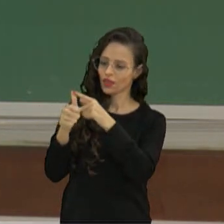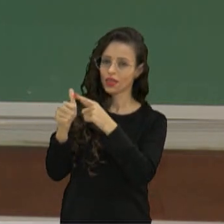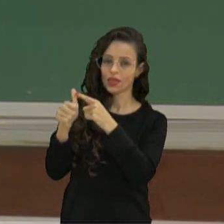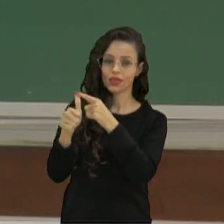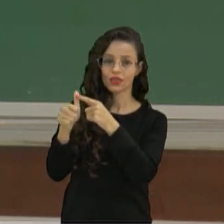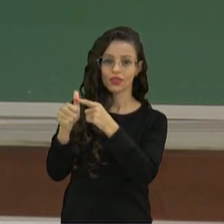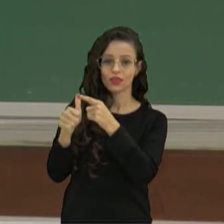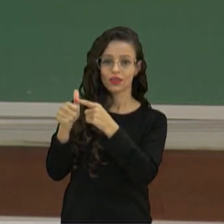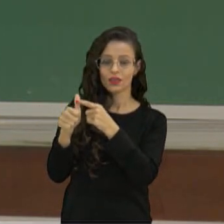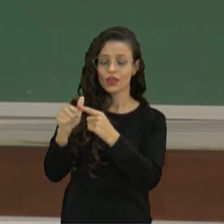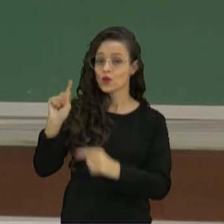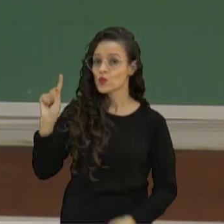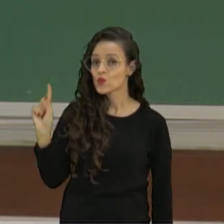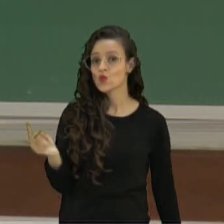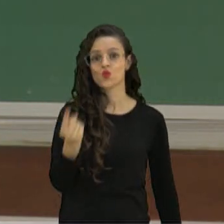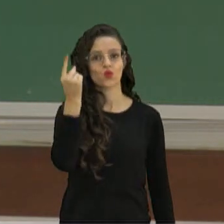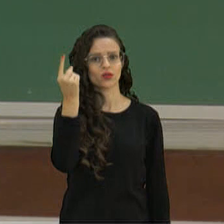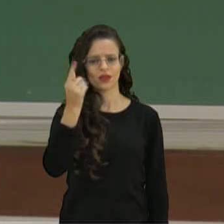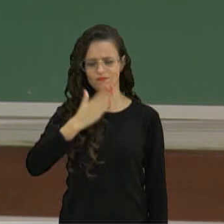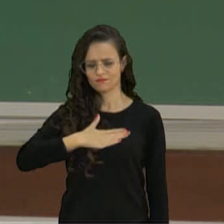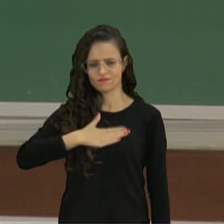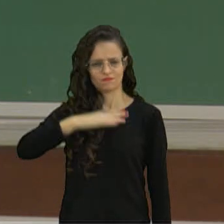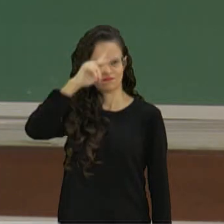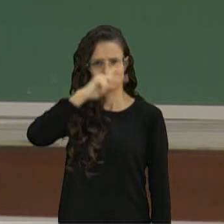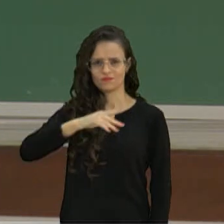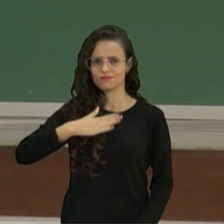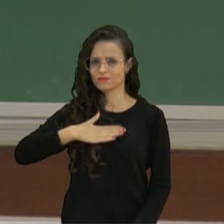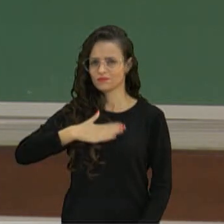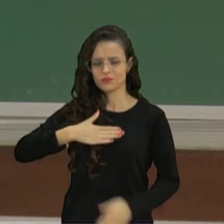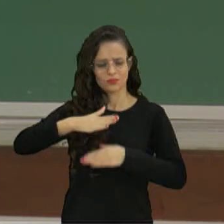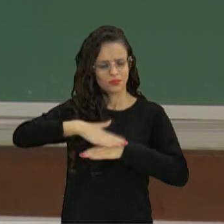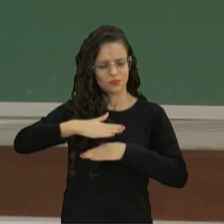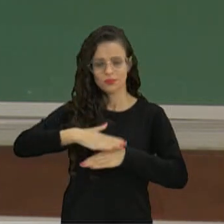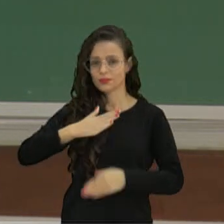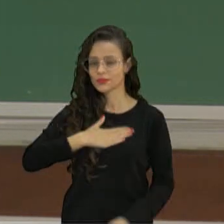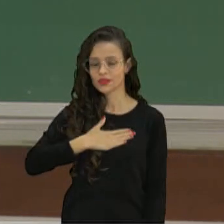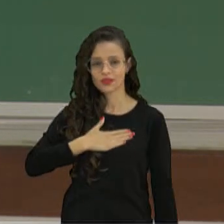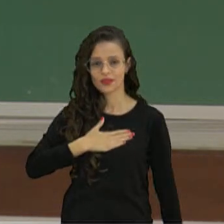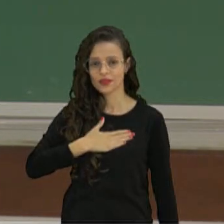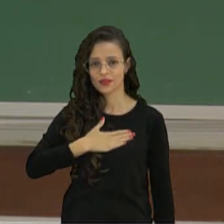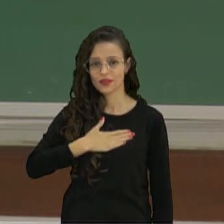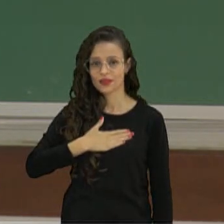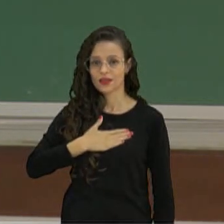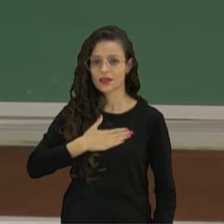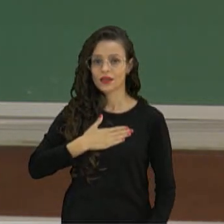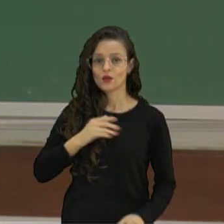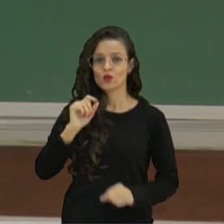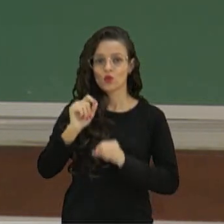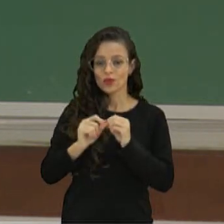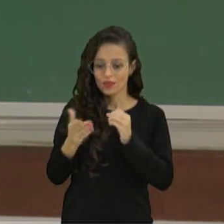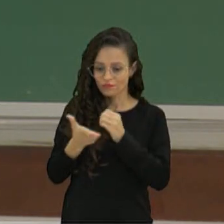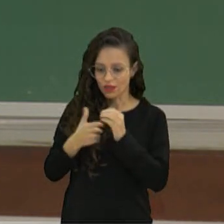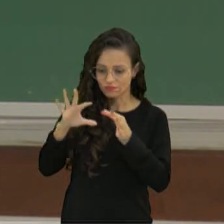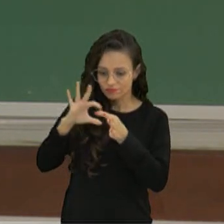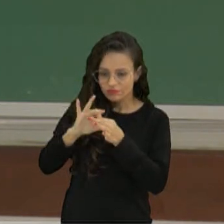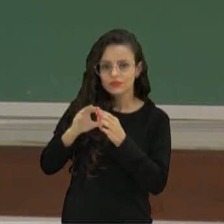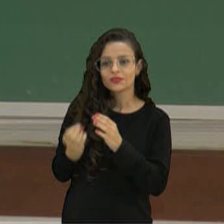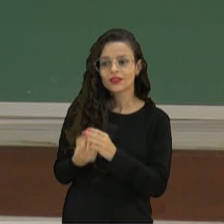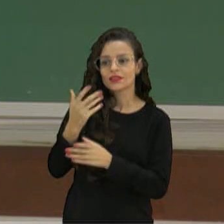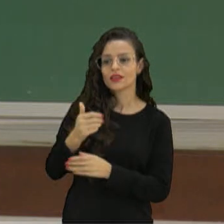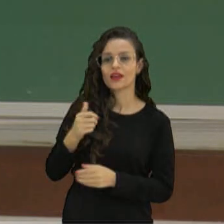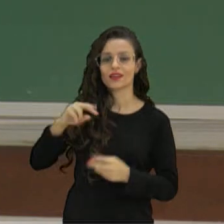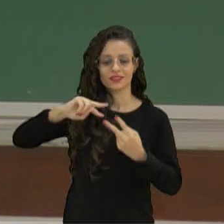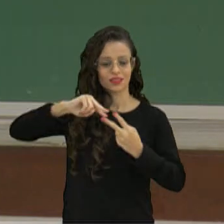tenho aqui, ela é única, ela é minha, só minha. Tá? As minhas bases nitrogenadas que formam o meu DNA